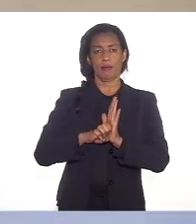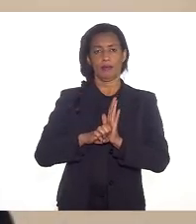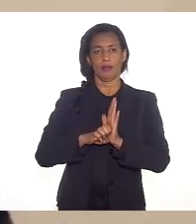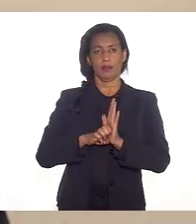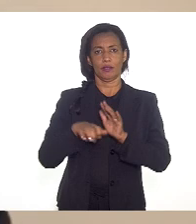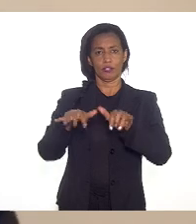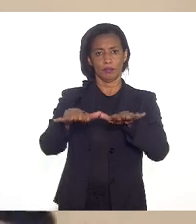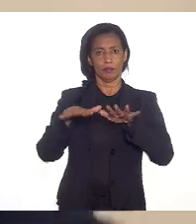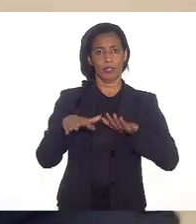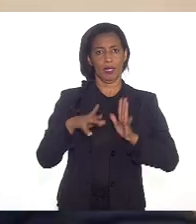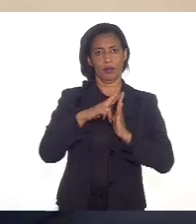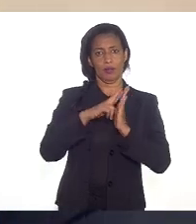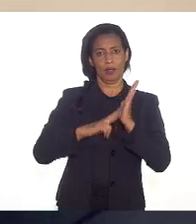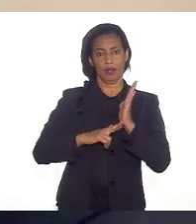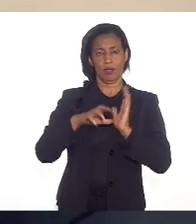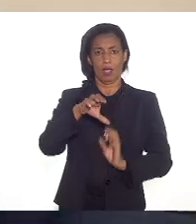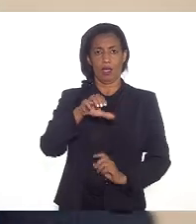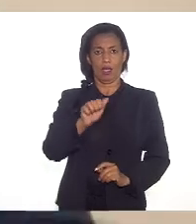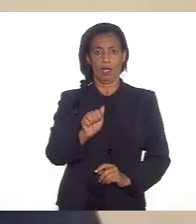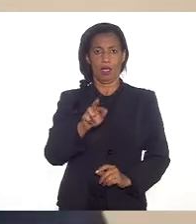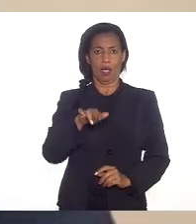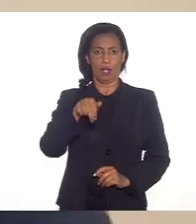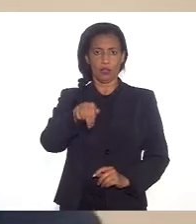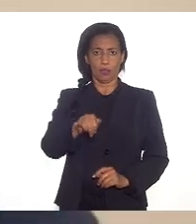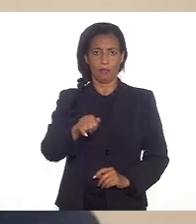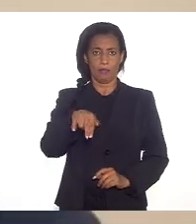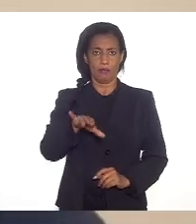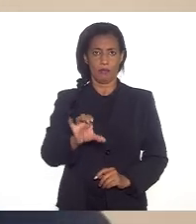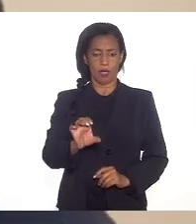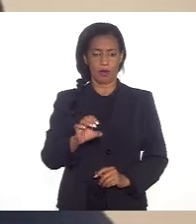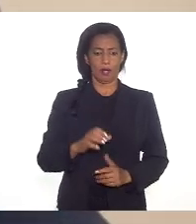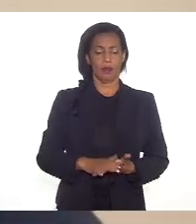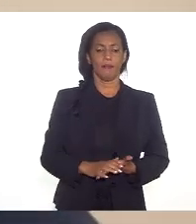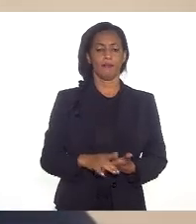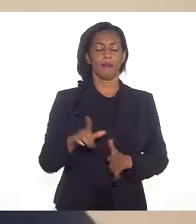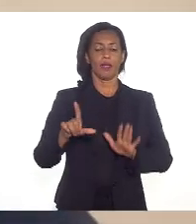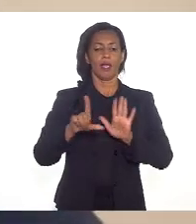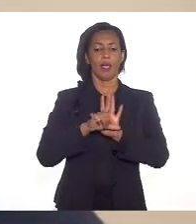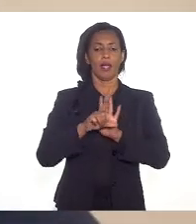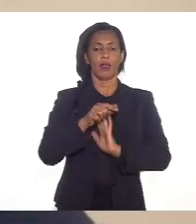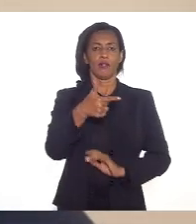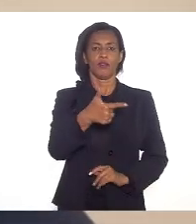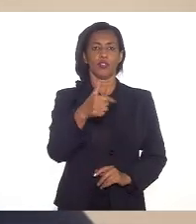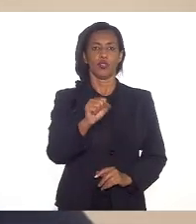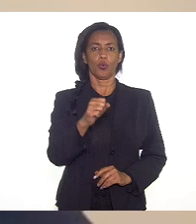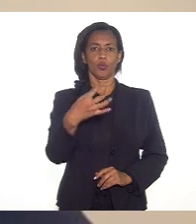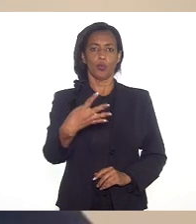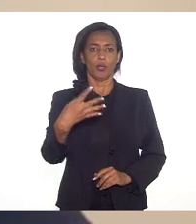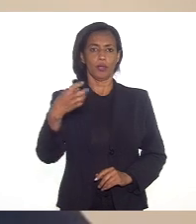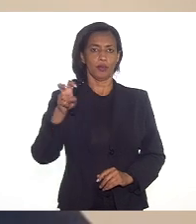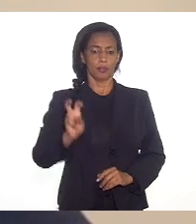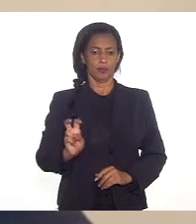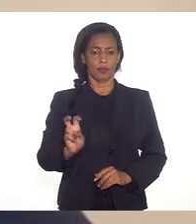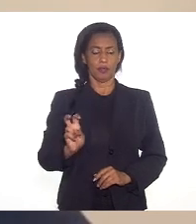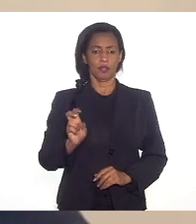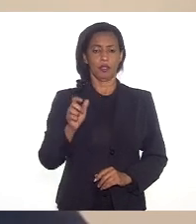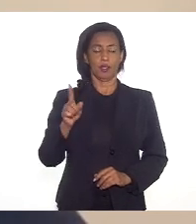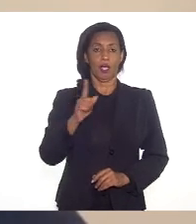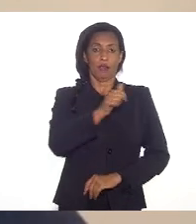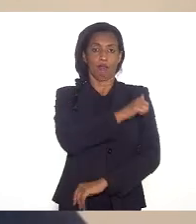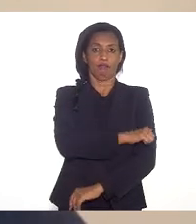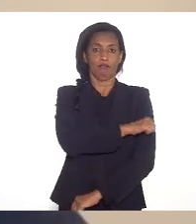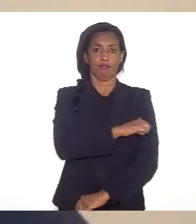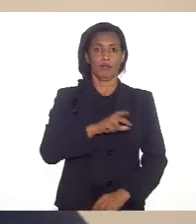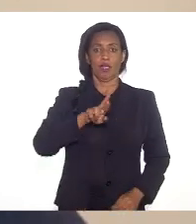Vinho. Número 4. Emendas de plenário, projeto de lei 2845 de 17, autoria do deputado enfermeira